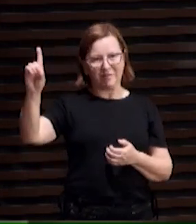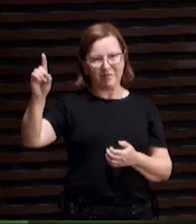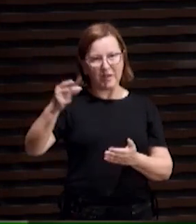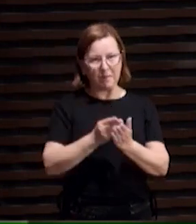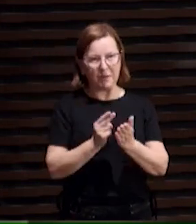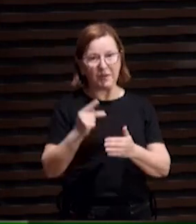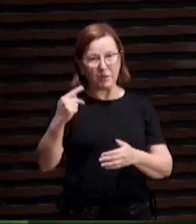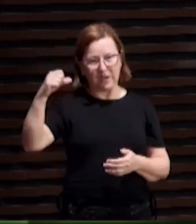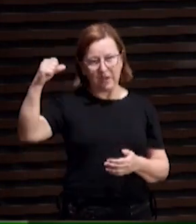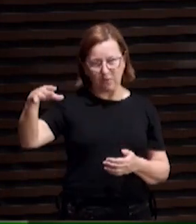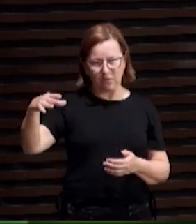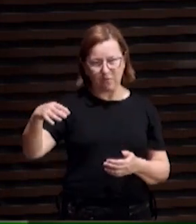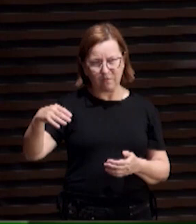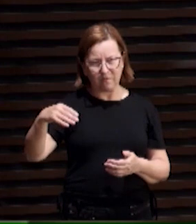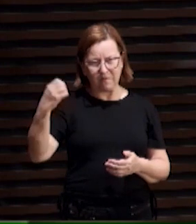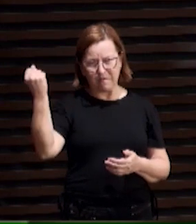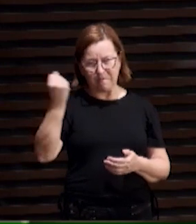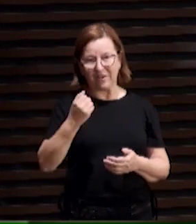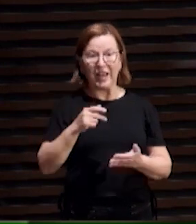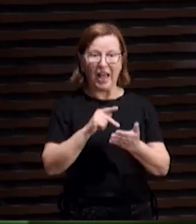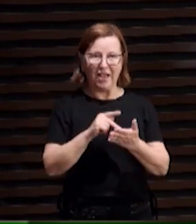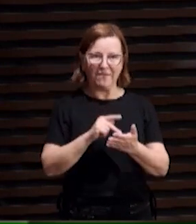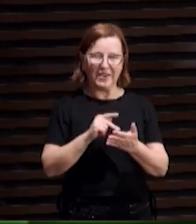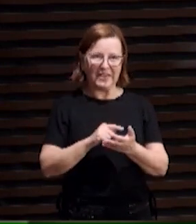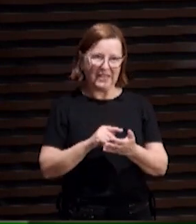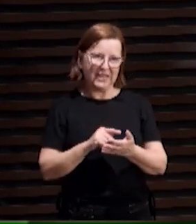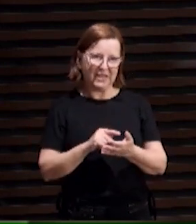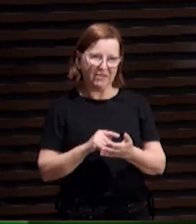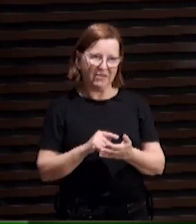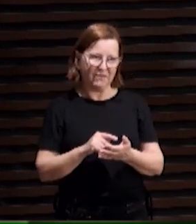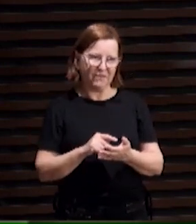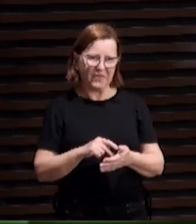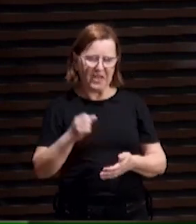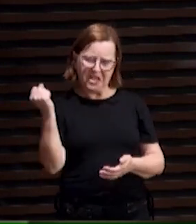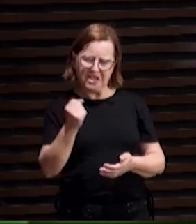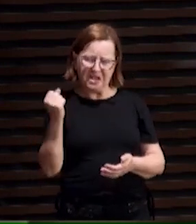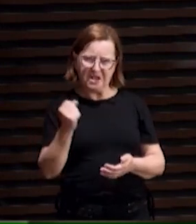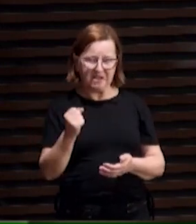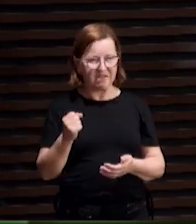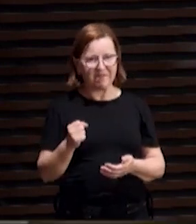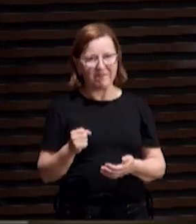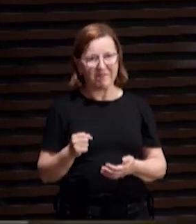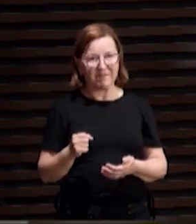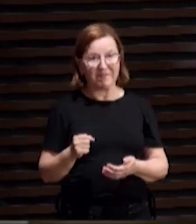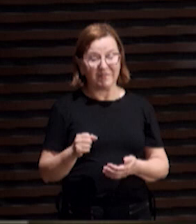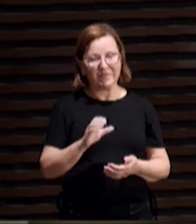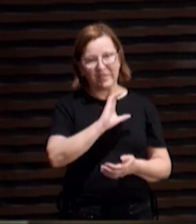tua luz nos mate. A verdade assassinou-me uma e mais vezes, e a